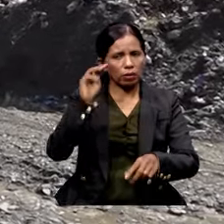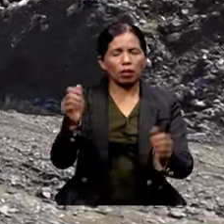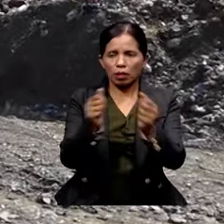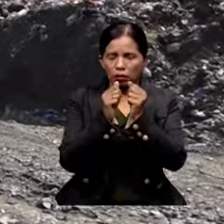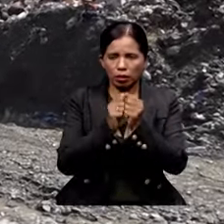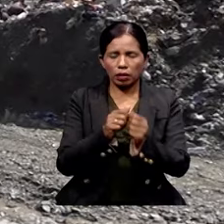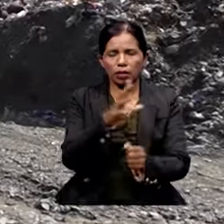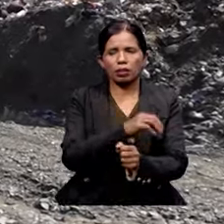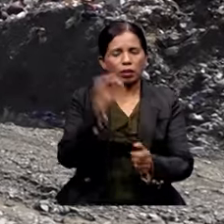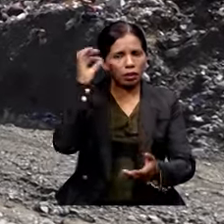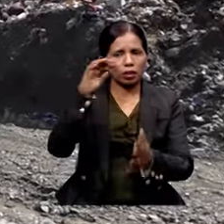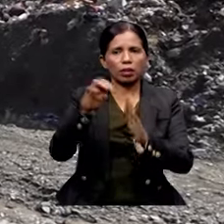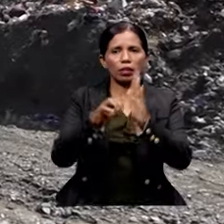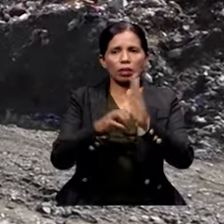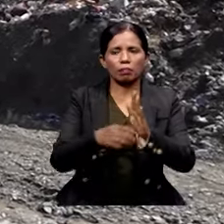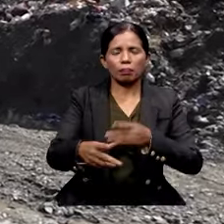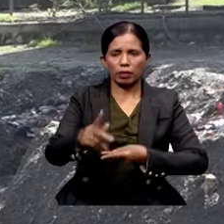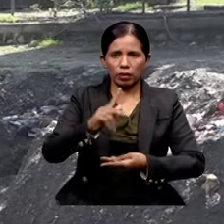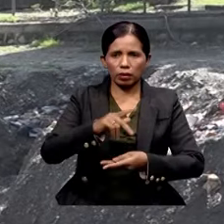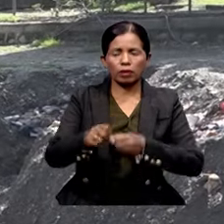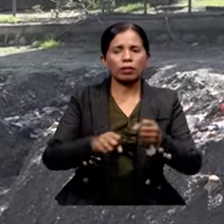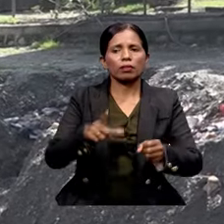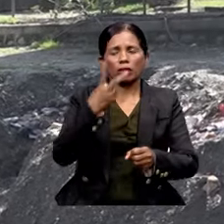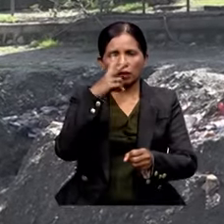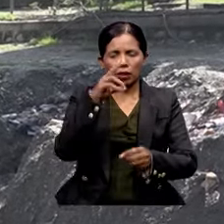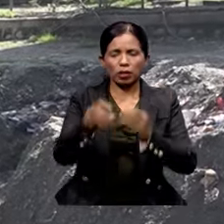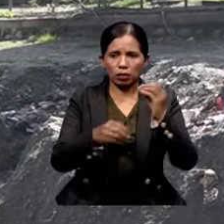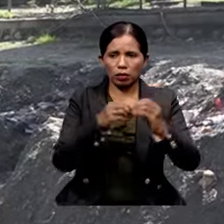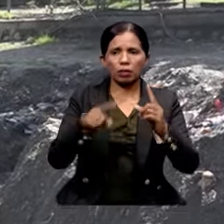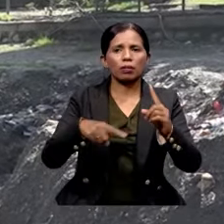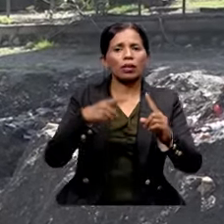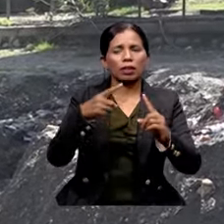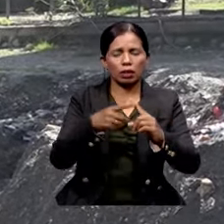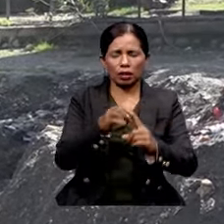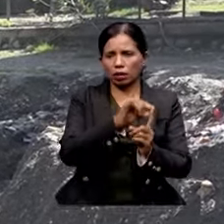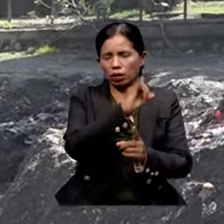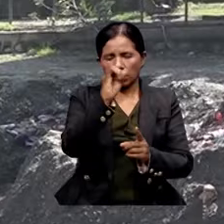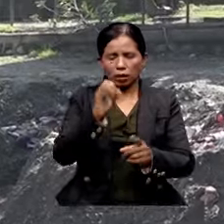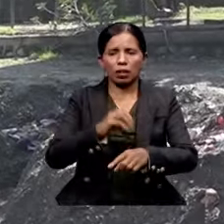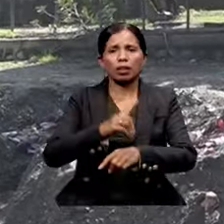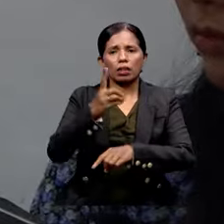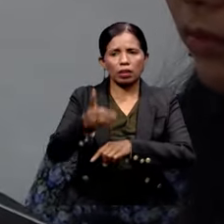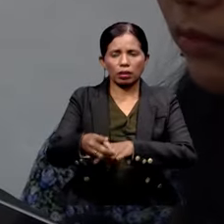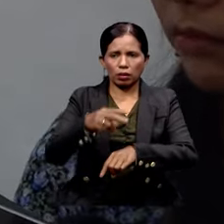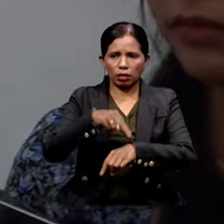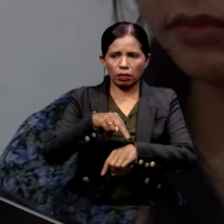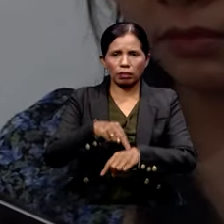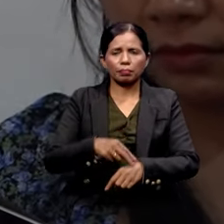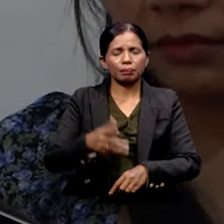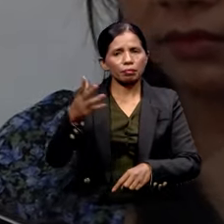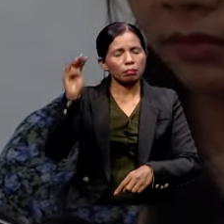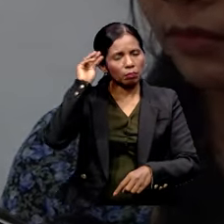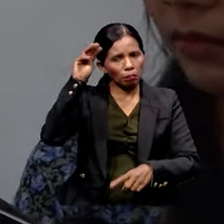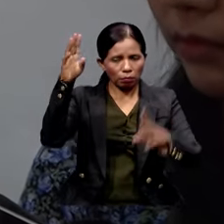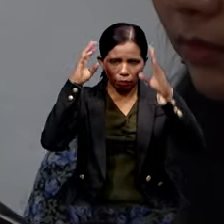ko Sekretaria Estado Proteção Civil, se halo atuasaun bainhira identifika acontece desastre naturais. Iha Ministeru Edukasaun,